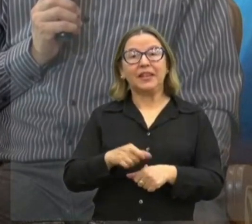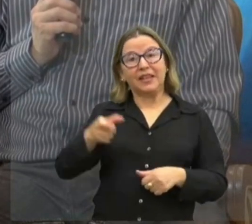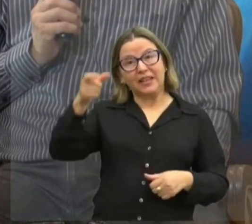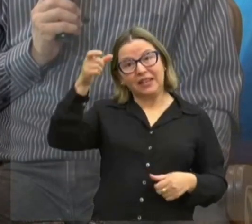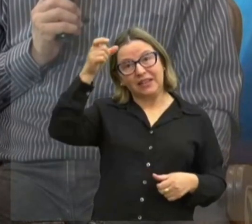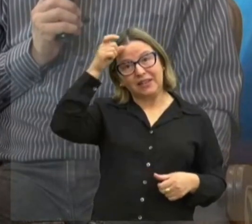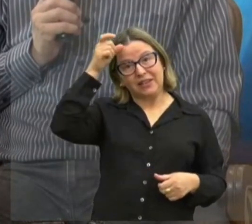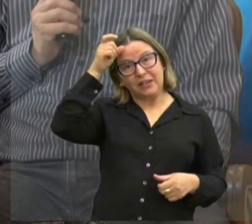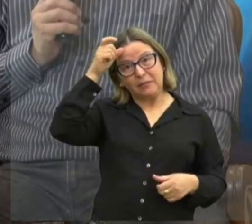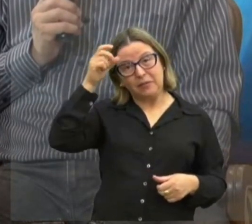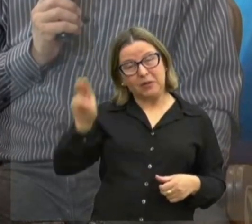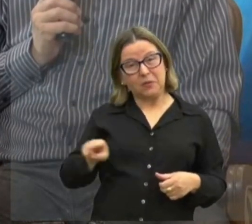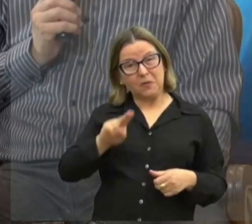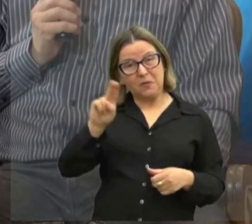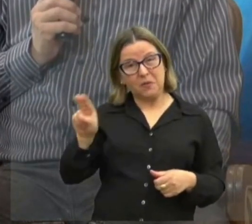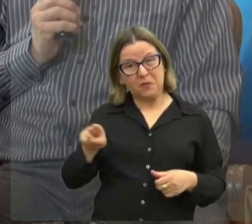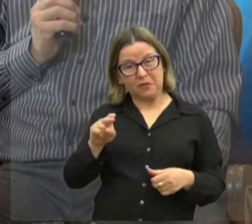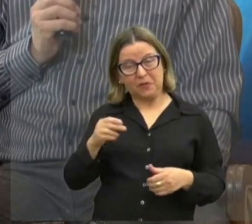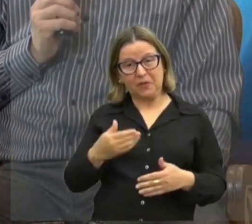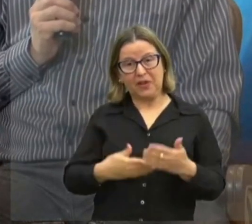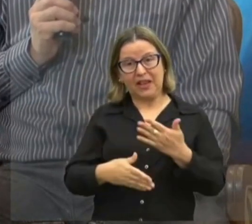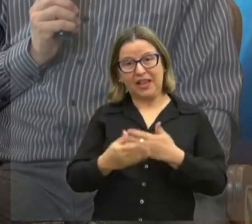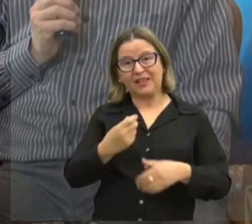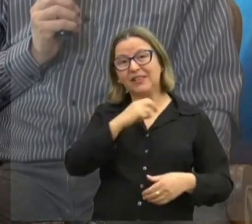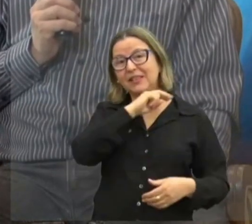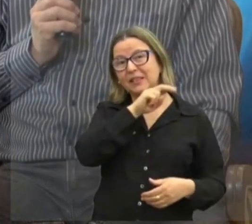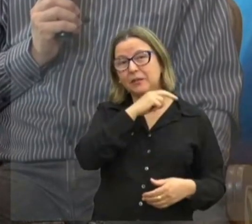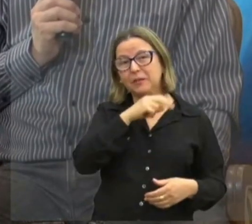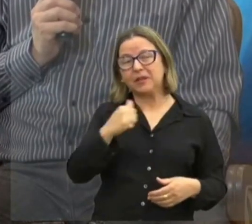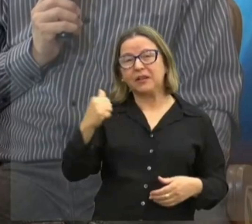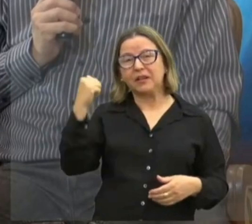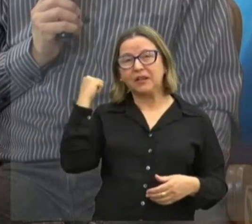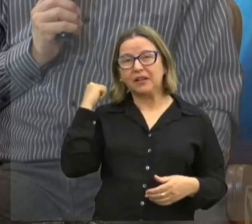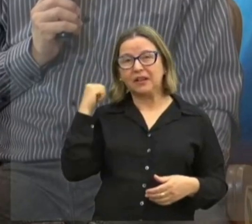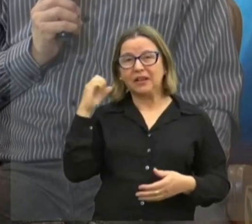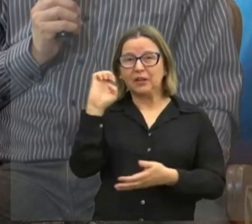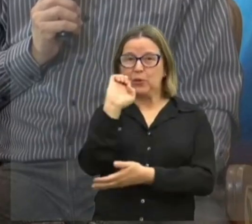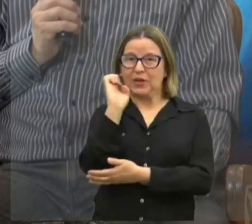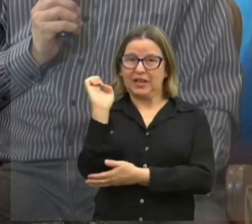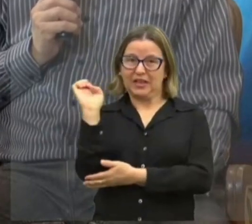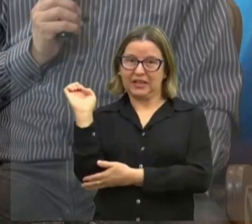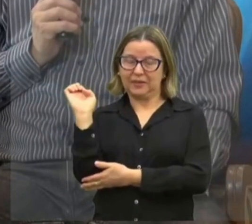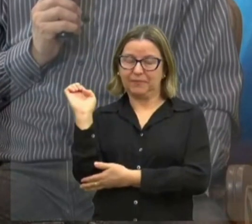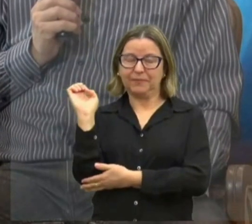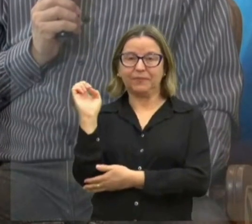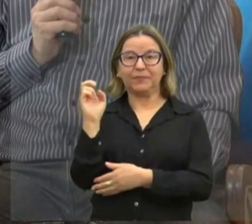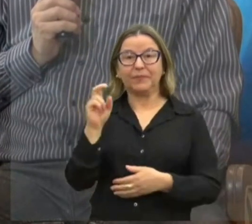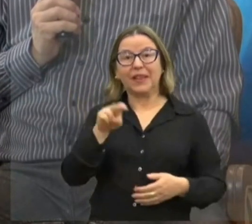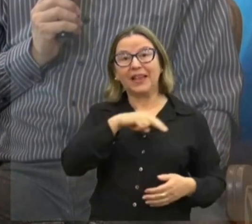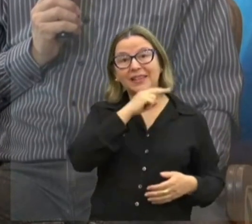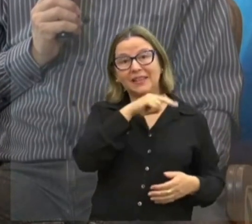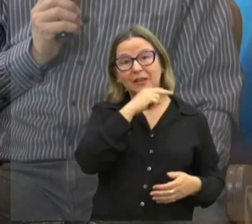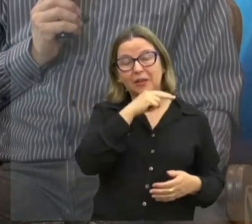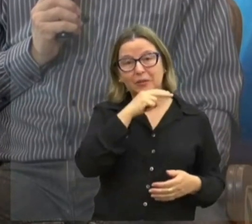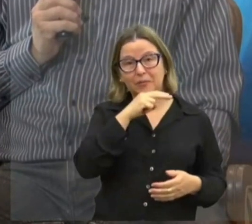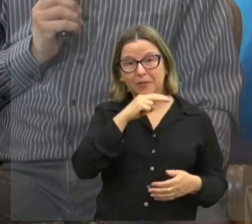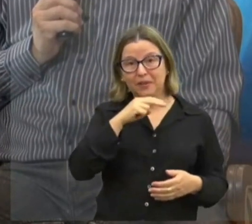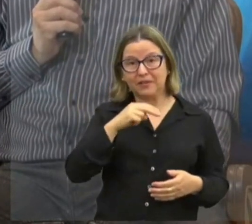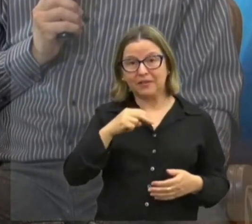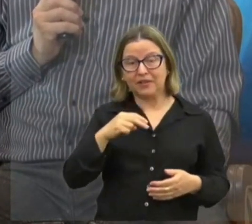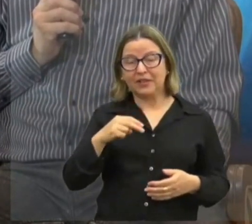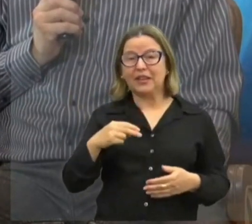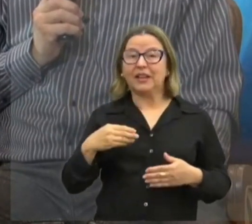Satanás através da serpente lá no Jardim do Éden. Sim. Ou seja, a serpente plantou uma